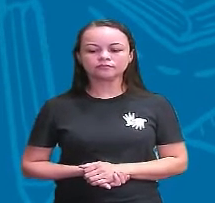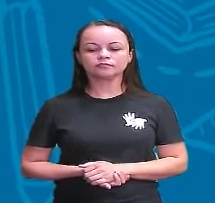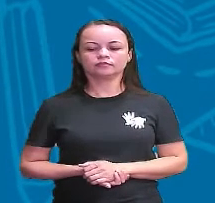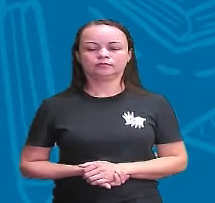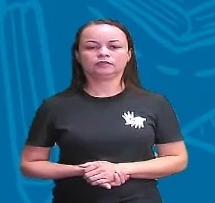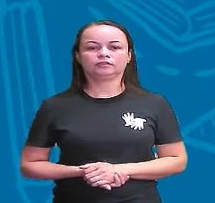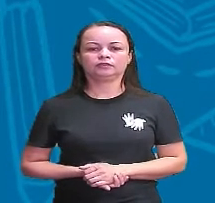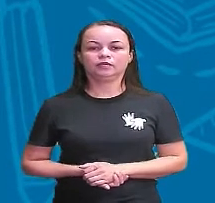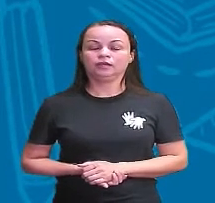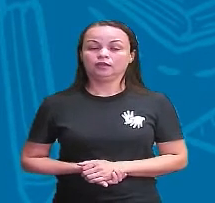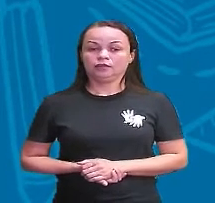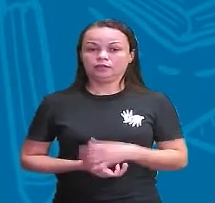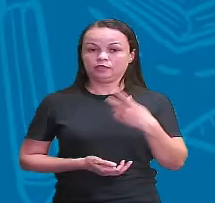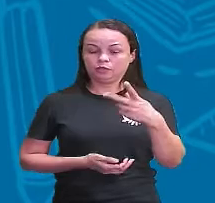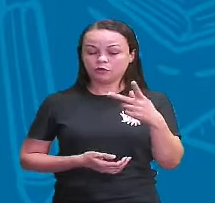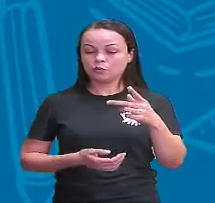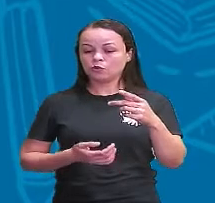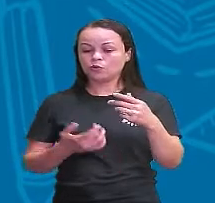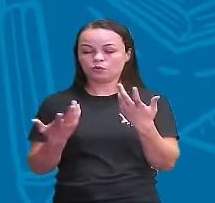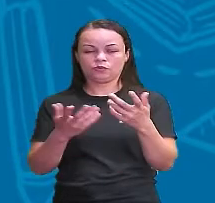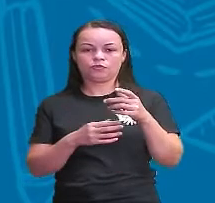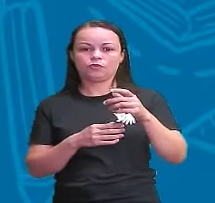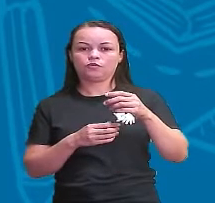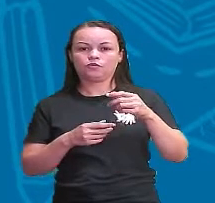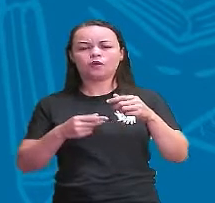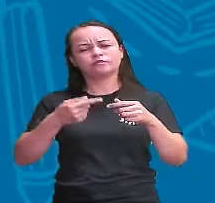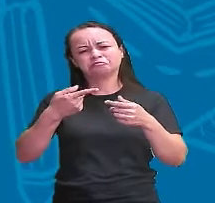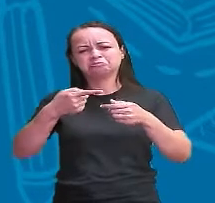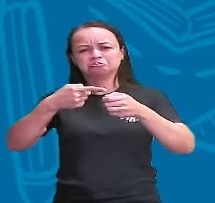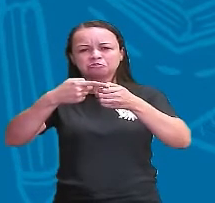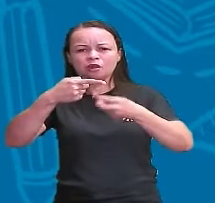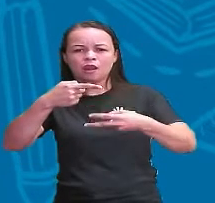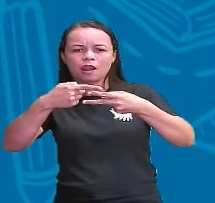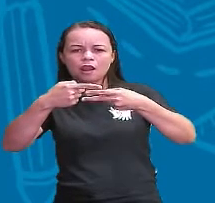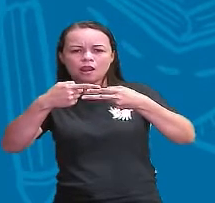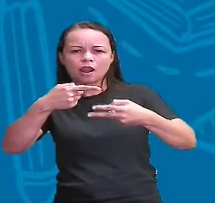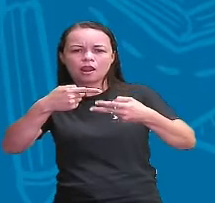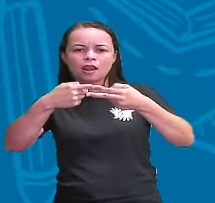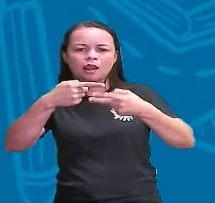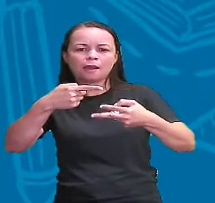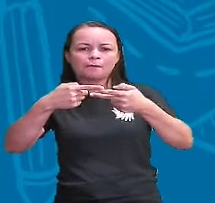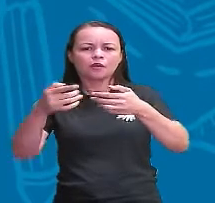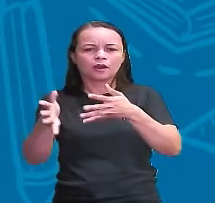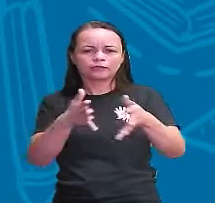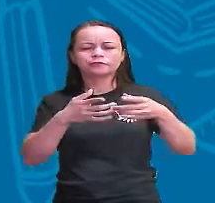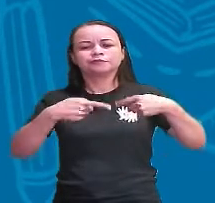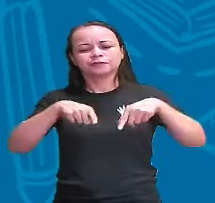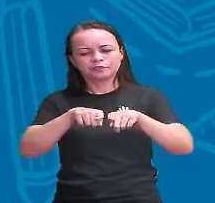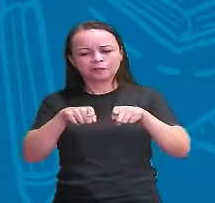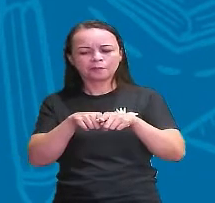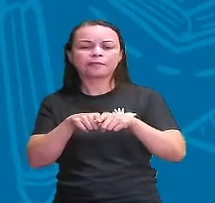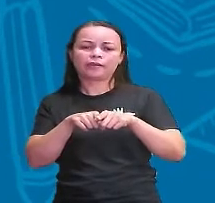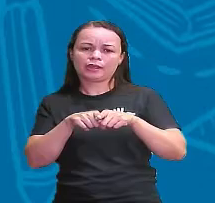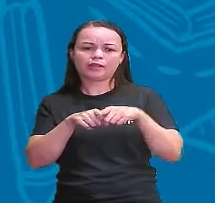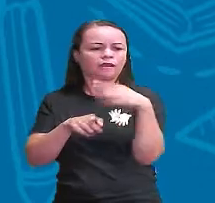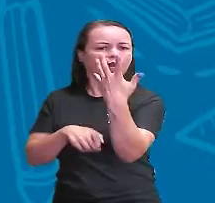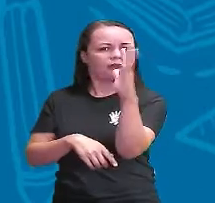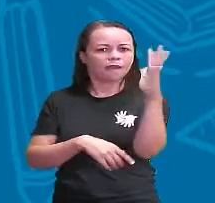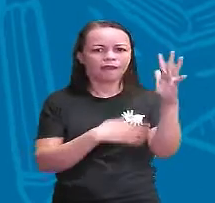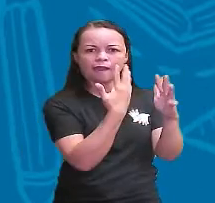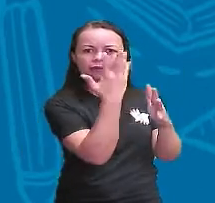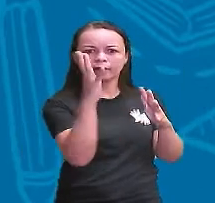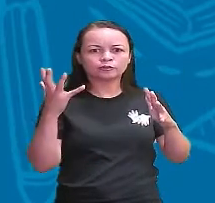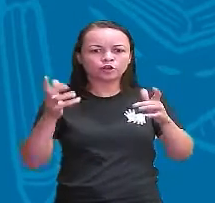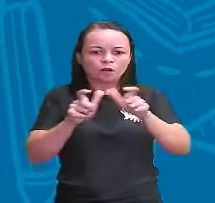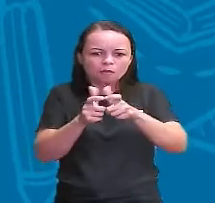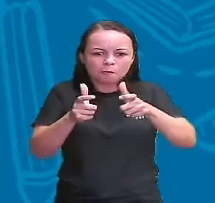também, ele é a natureza. A natureza é um grande laboratório, é o maior de todos os laboratórios. Quando a gente